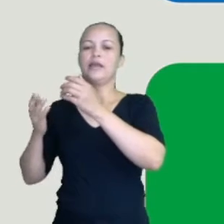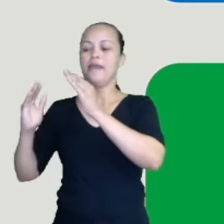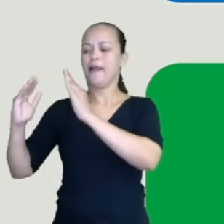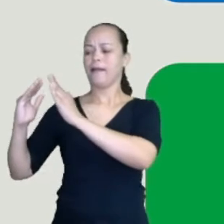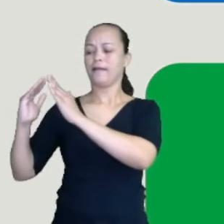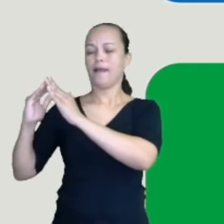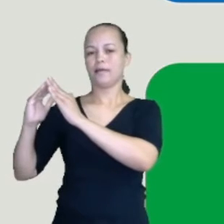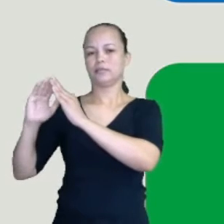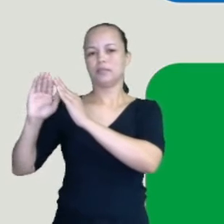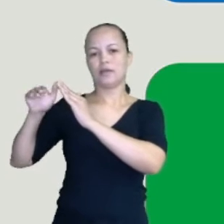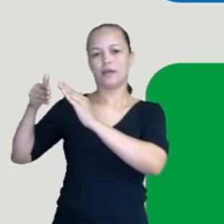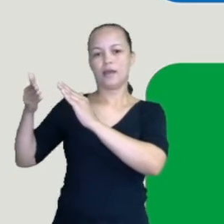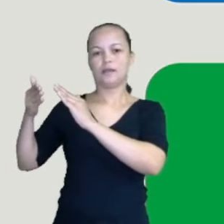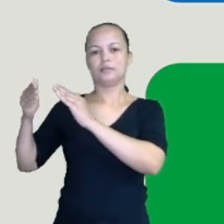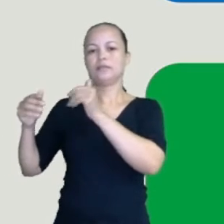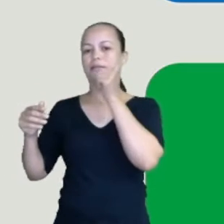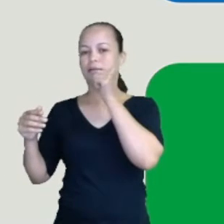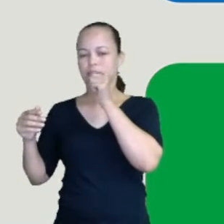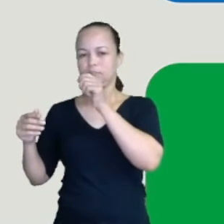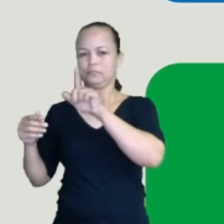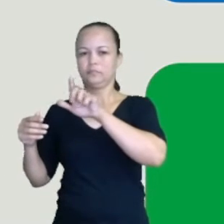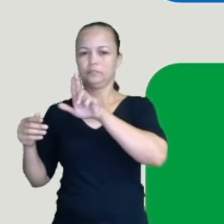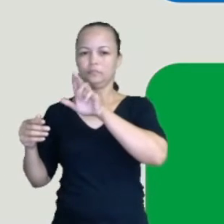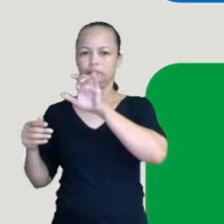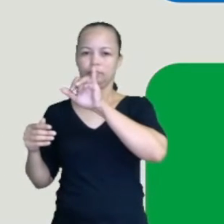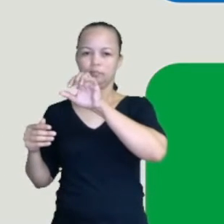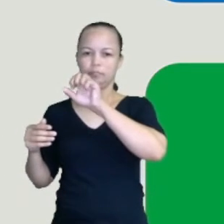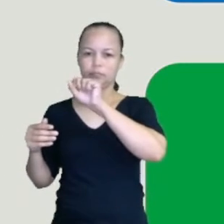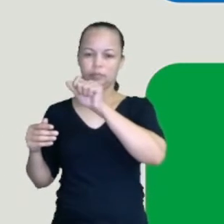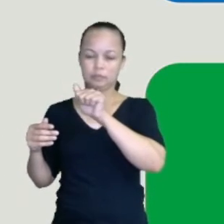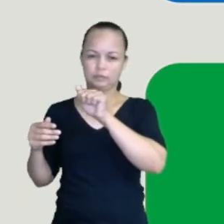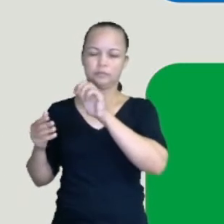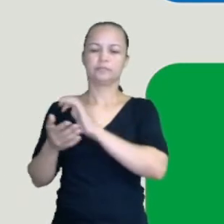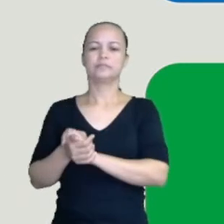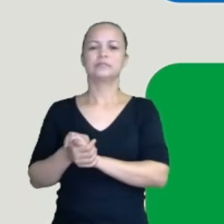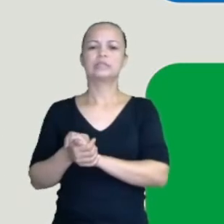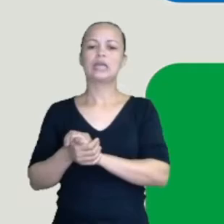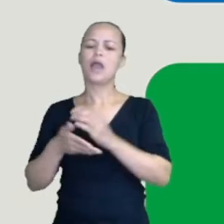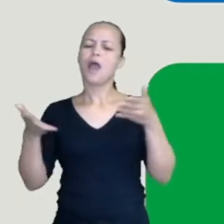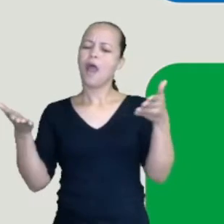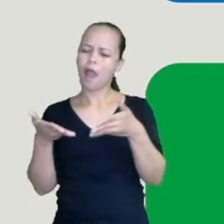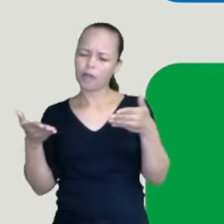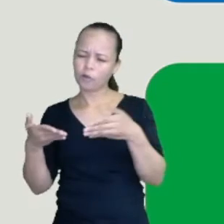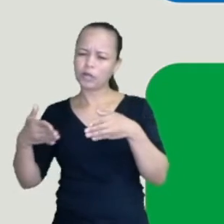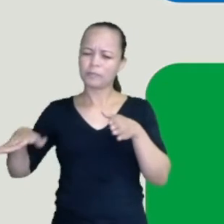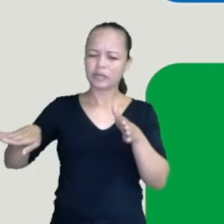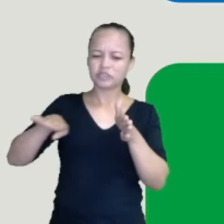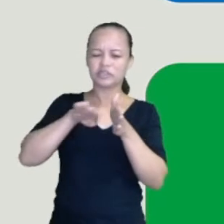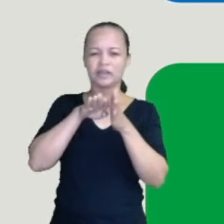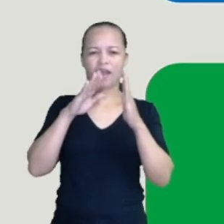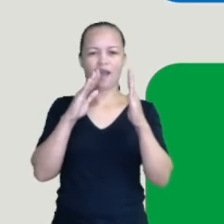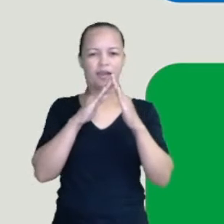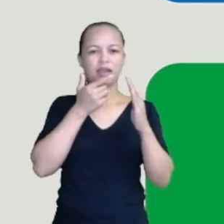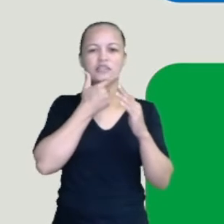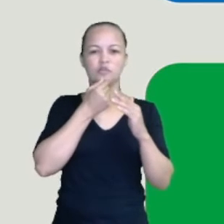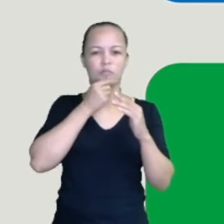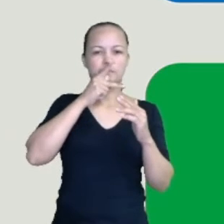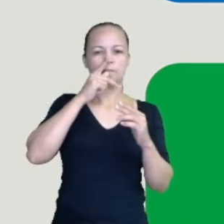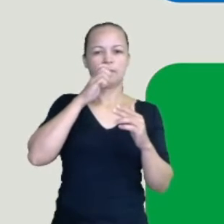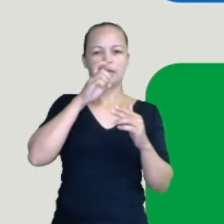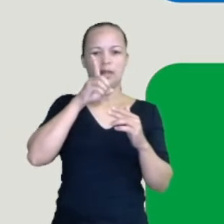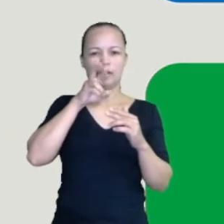Luísa. Agora, para chegar à casa de Pedro, Luísa deve passar pela